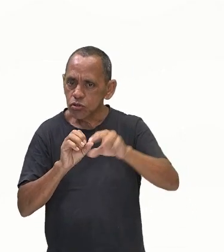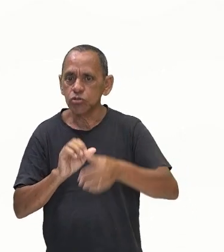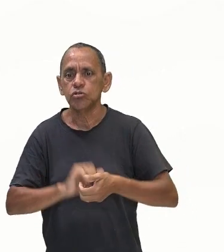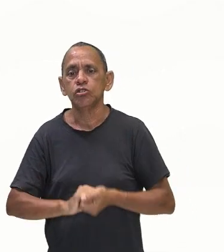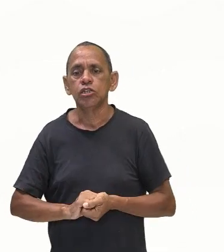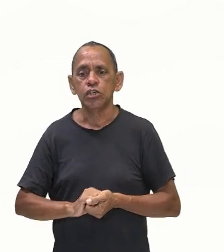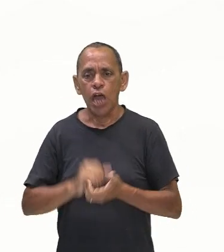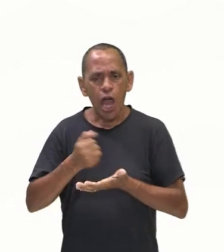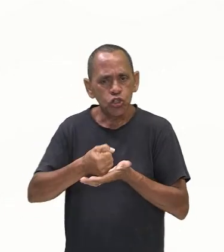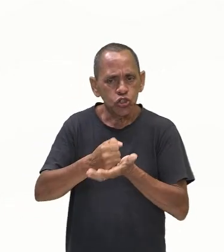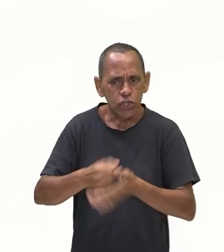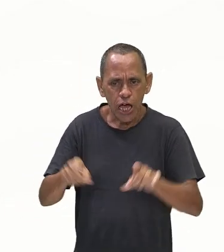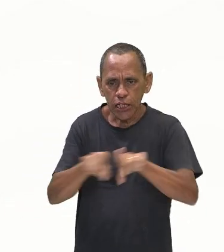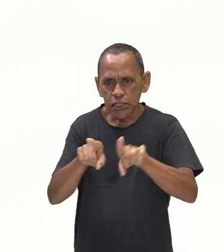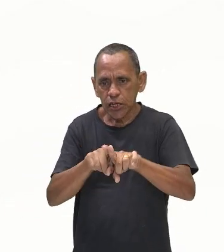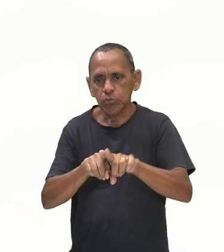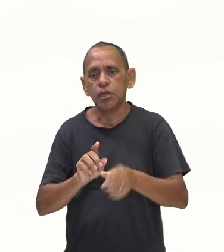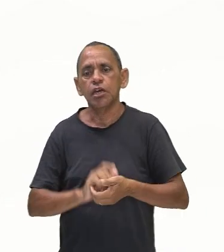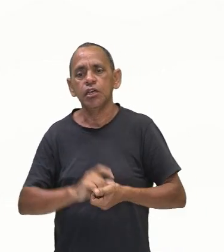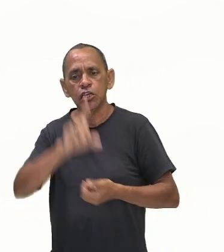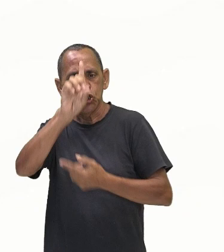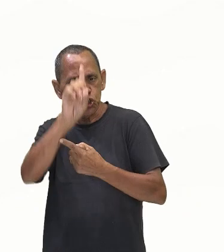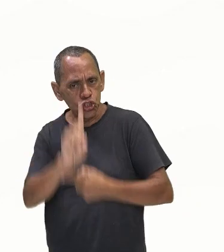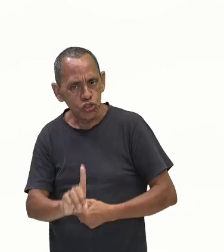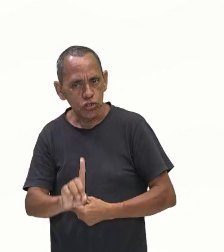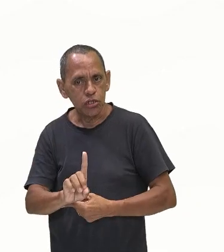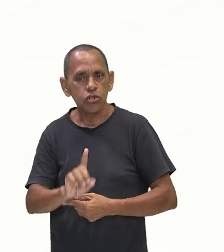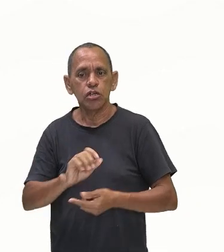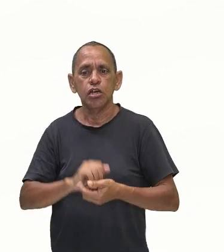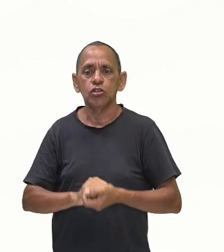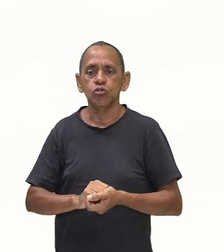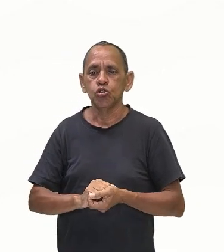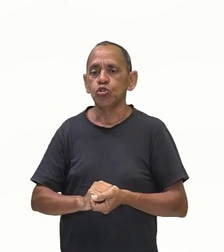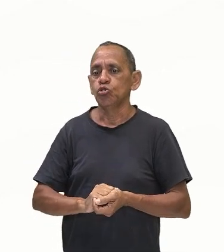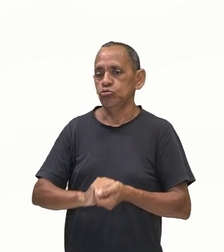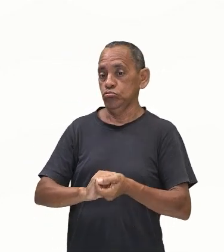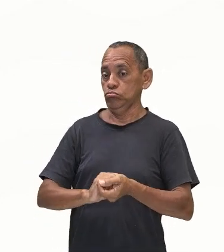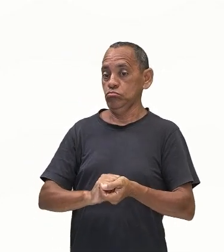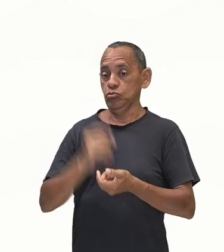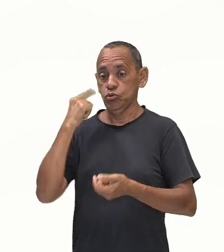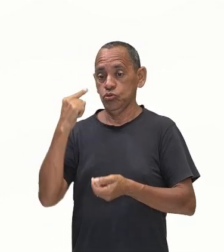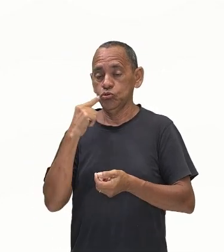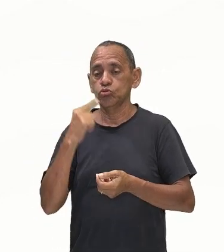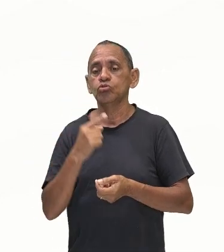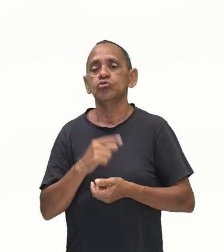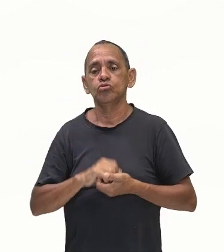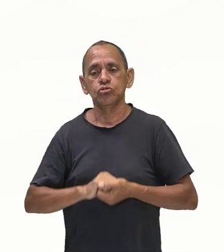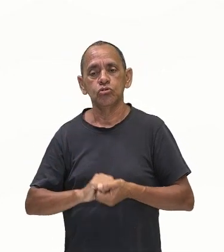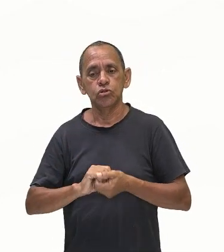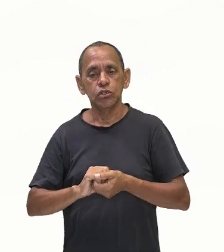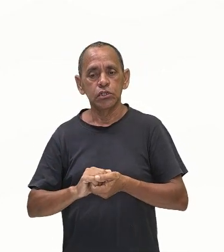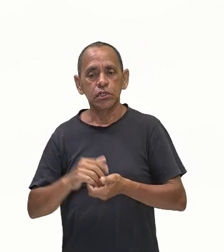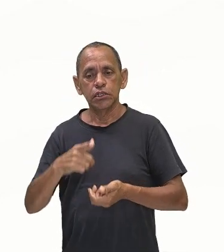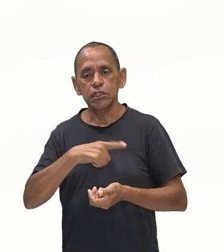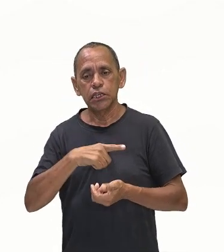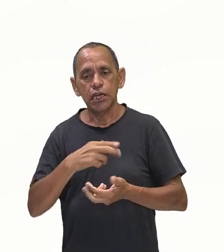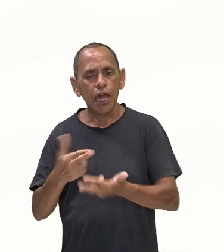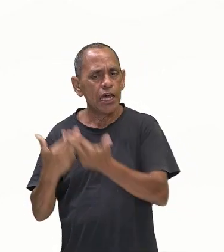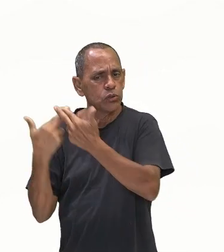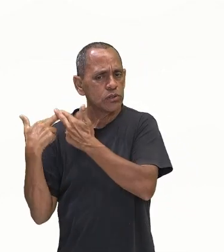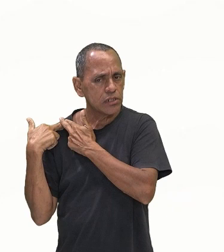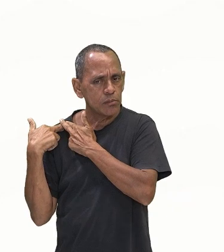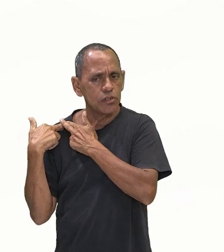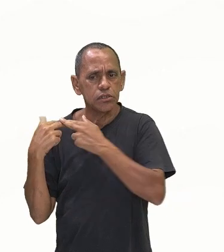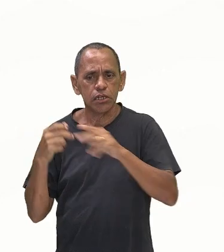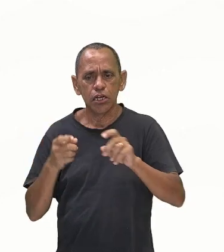estou construindo, eu preciso fazer com que o profissional tenha capacitação, ou seja, formação para